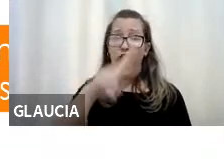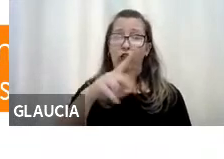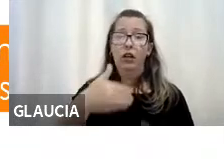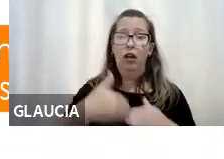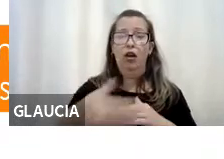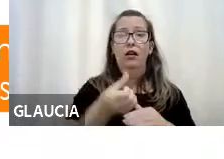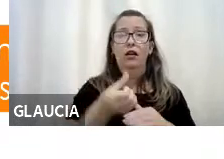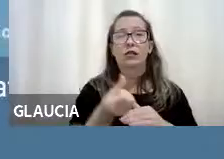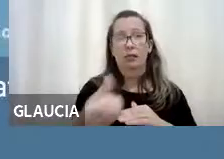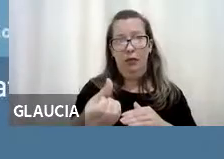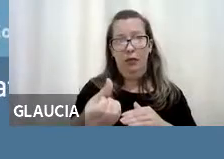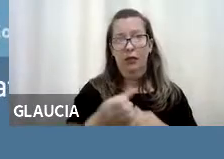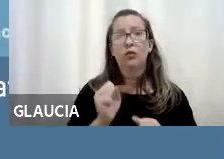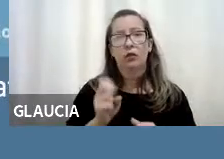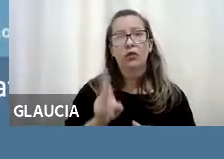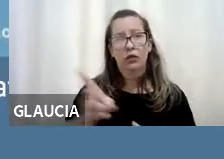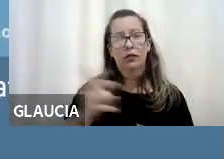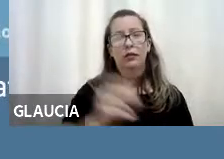seguir.